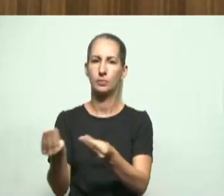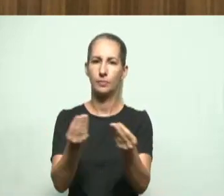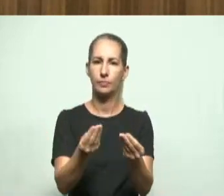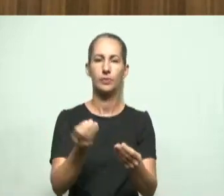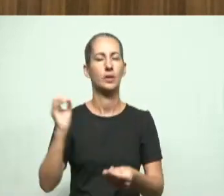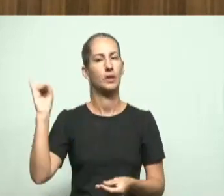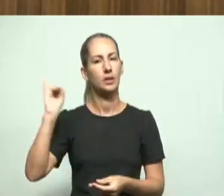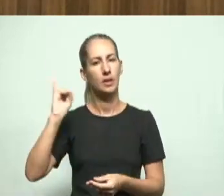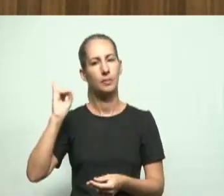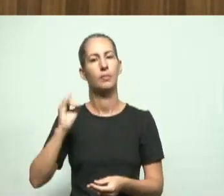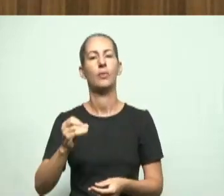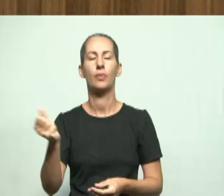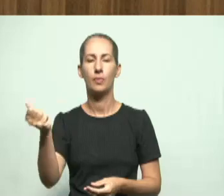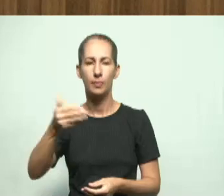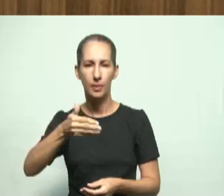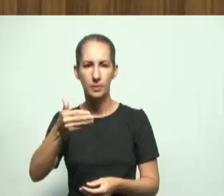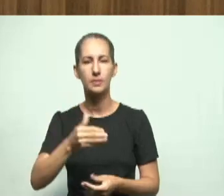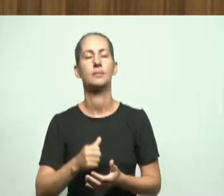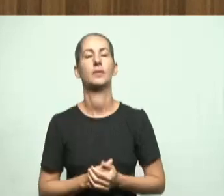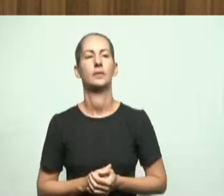Igapó participaram. Aqueles